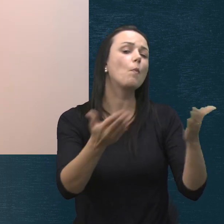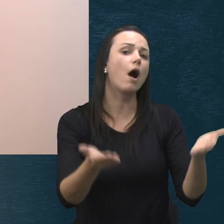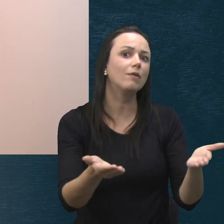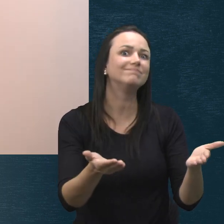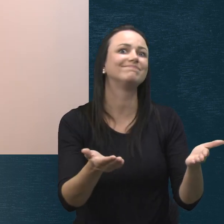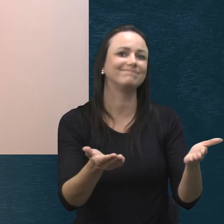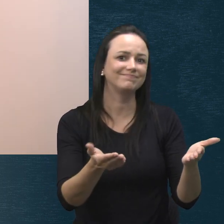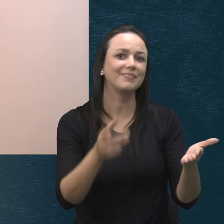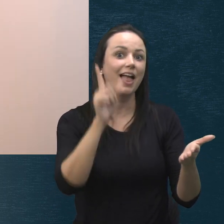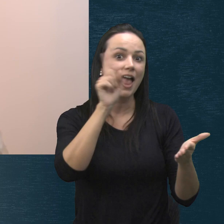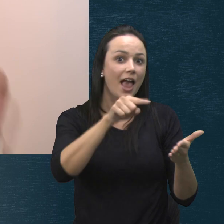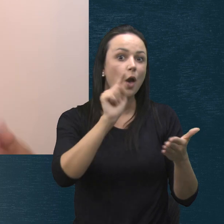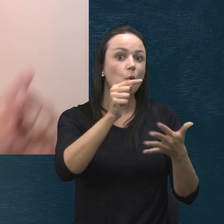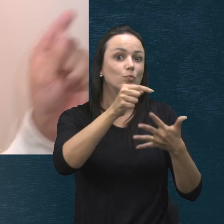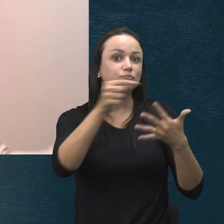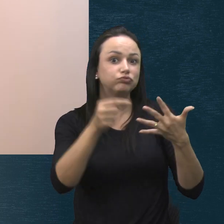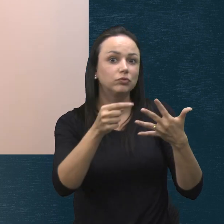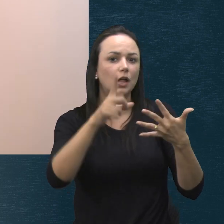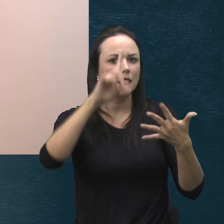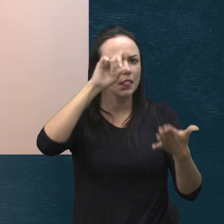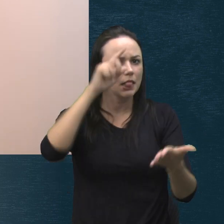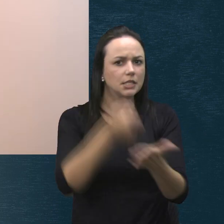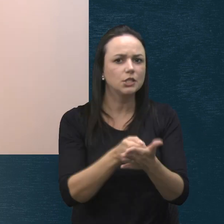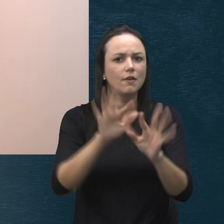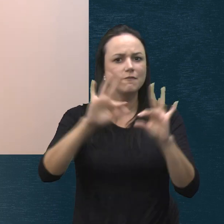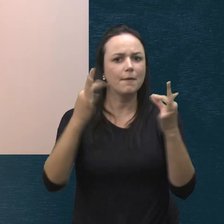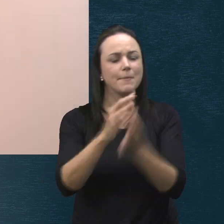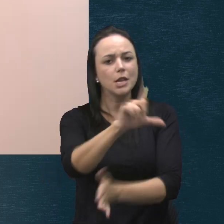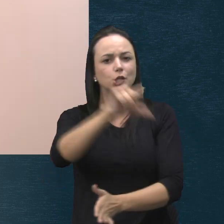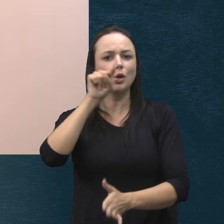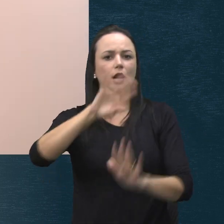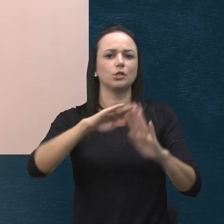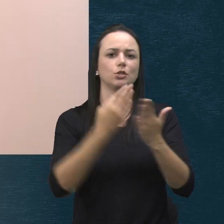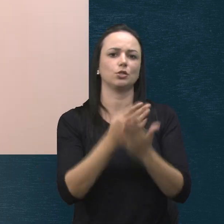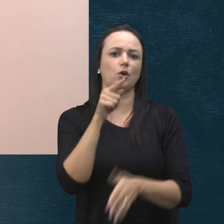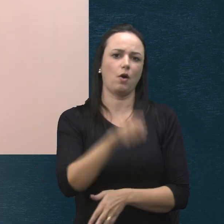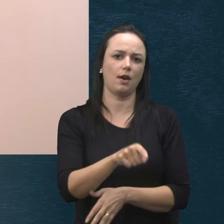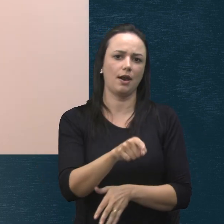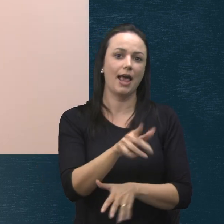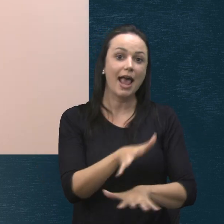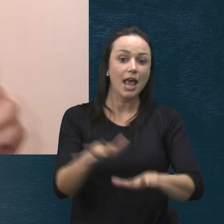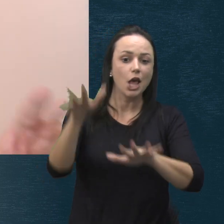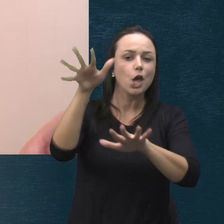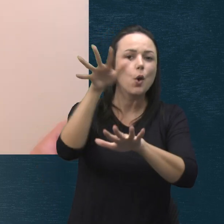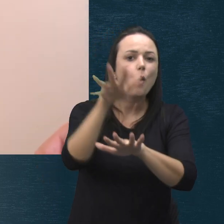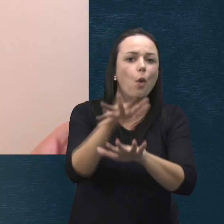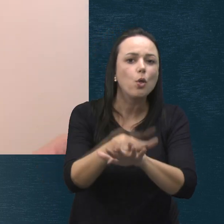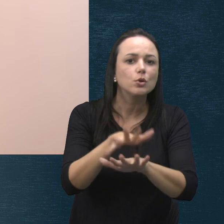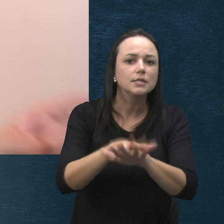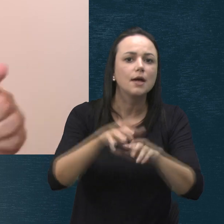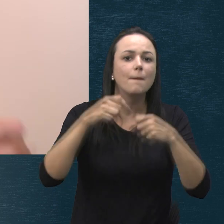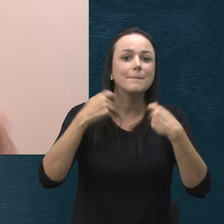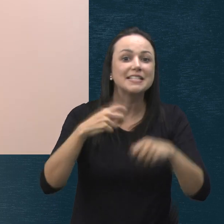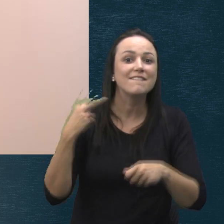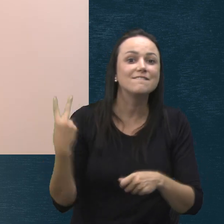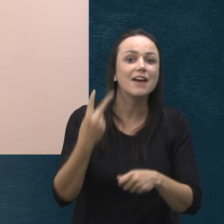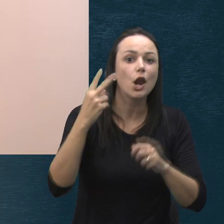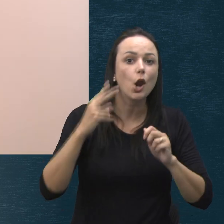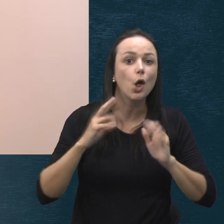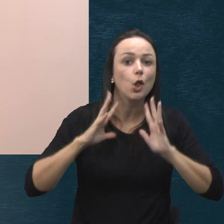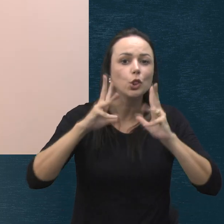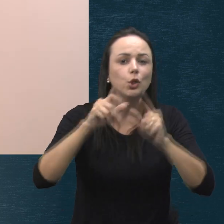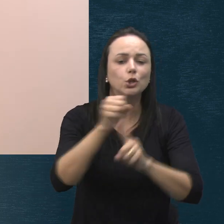um critério decisivo para essas famílias escolherem a sua escola também. A inclusão deve ser um valor de toda a sociedade e não só